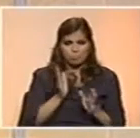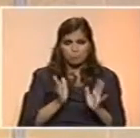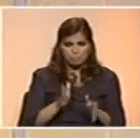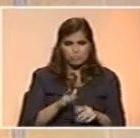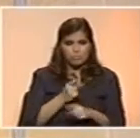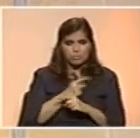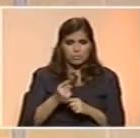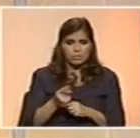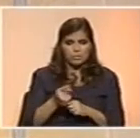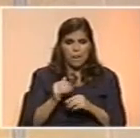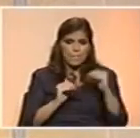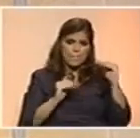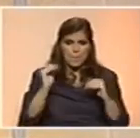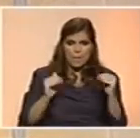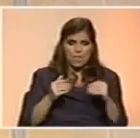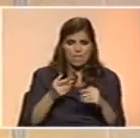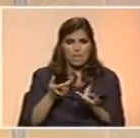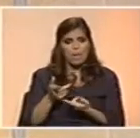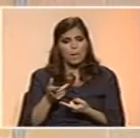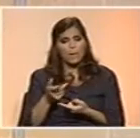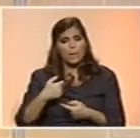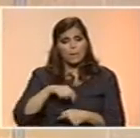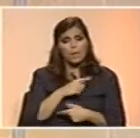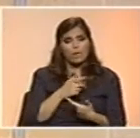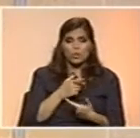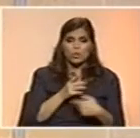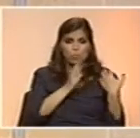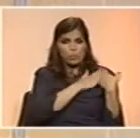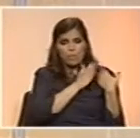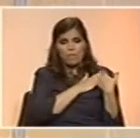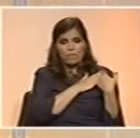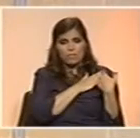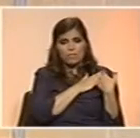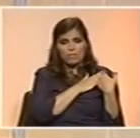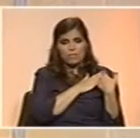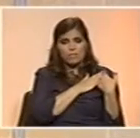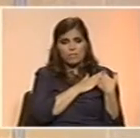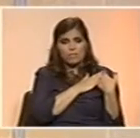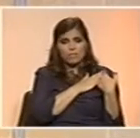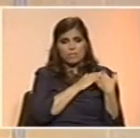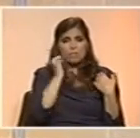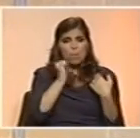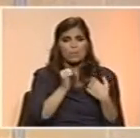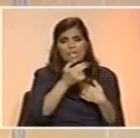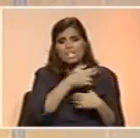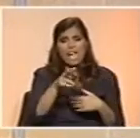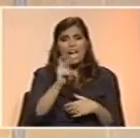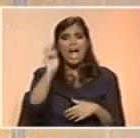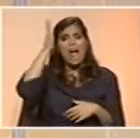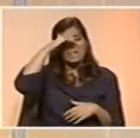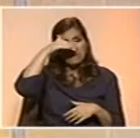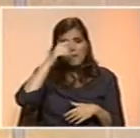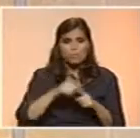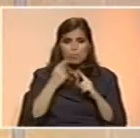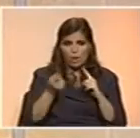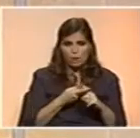nós, por uma alimentação, se quisermos, normal, somos responsáveis pela morte de quase 100 animais por ano. E